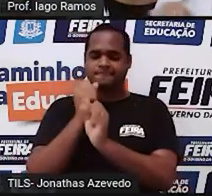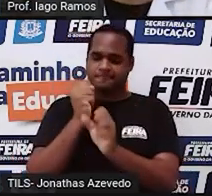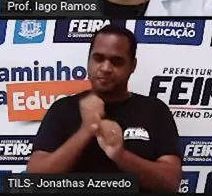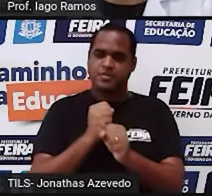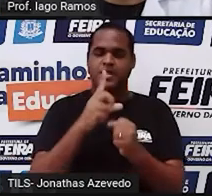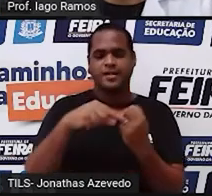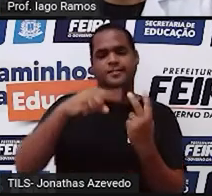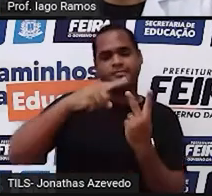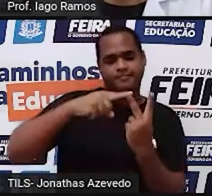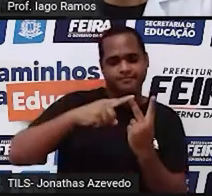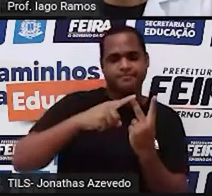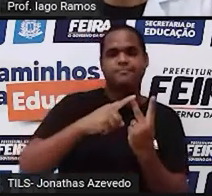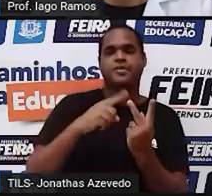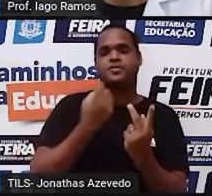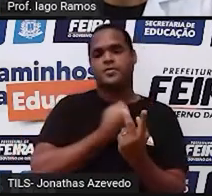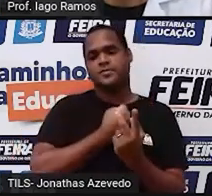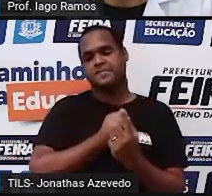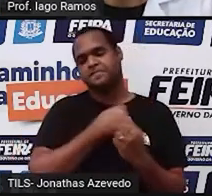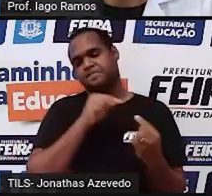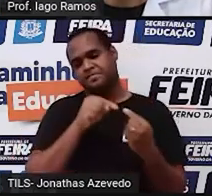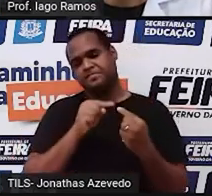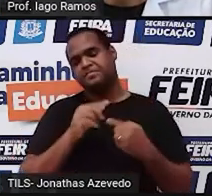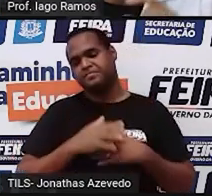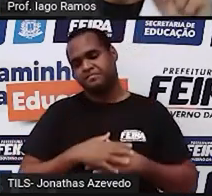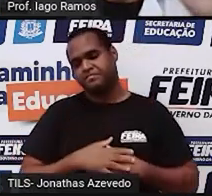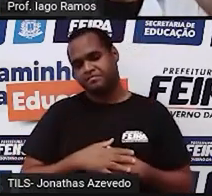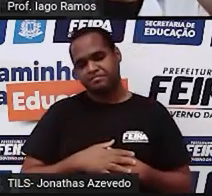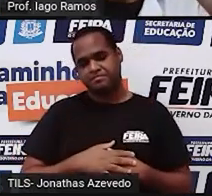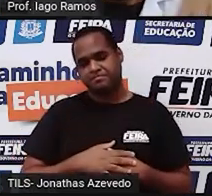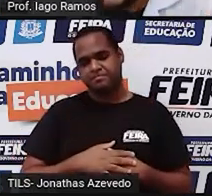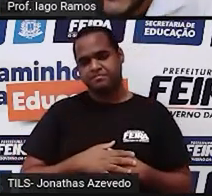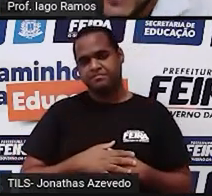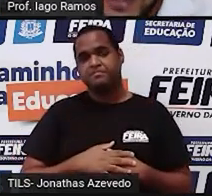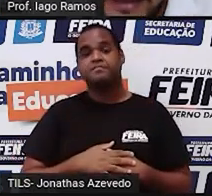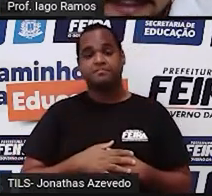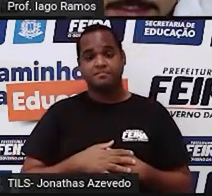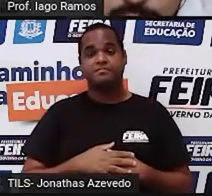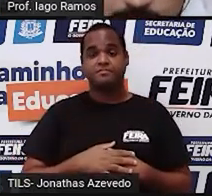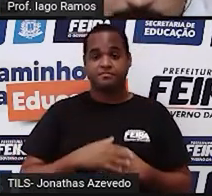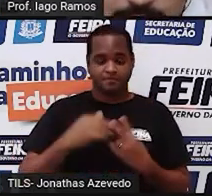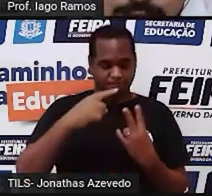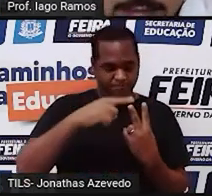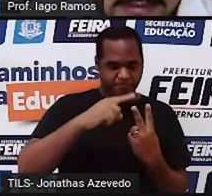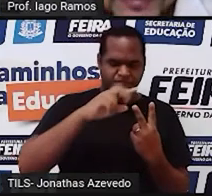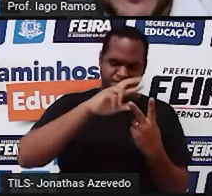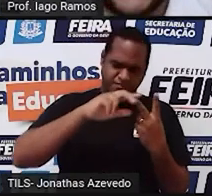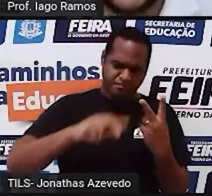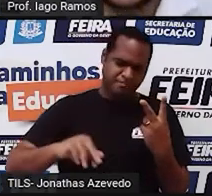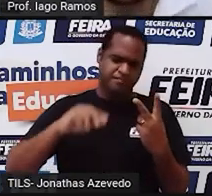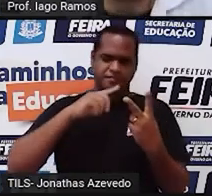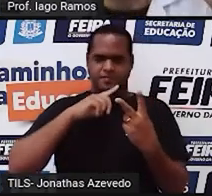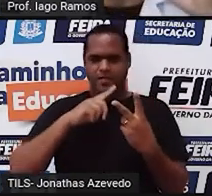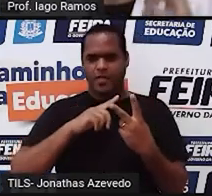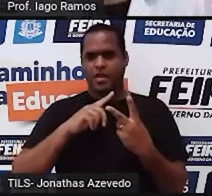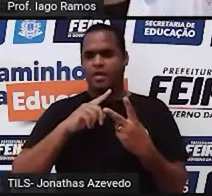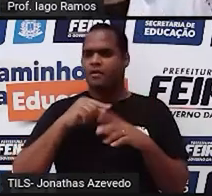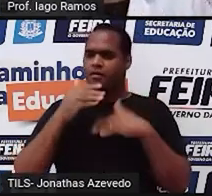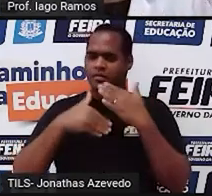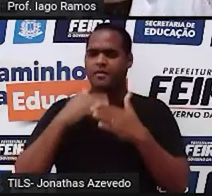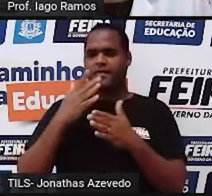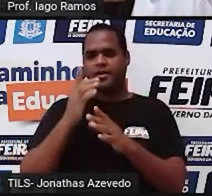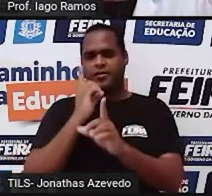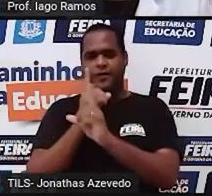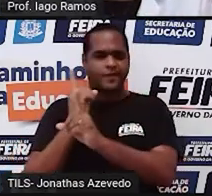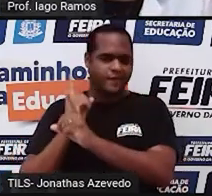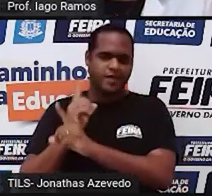a raiz quadrada de um número certo E essas raízes quadradas que nós encontramos